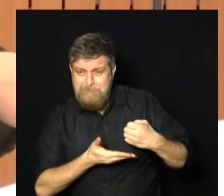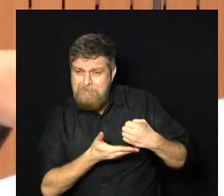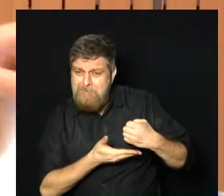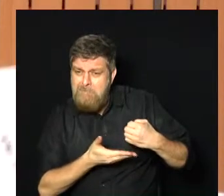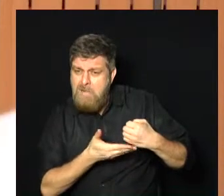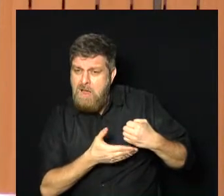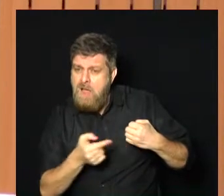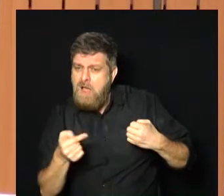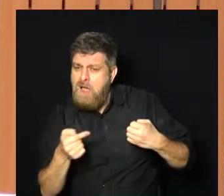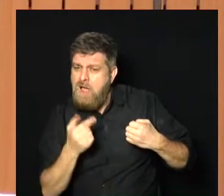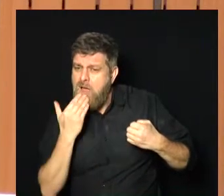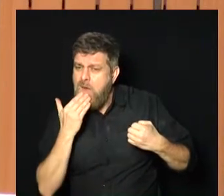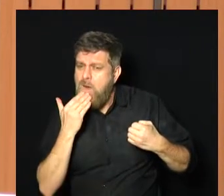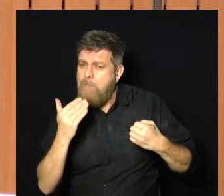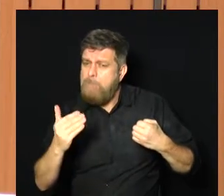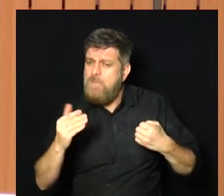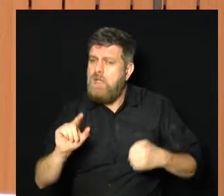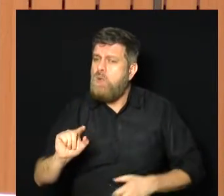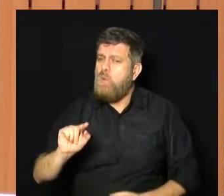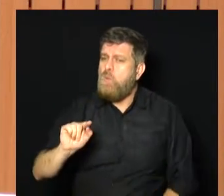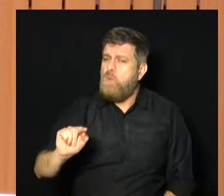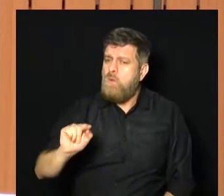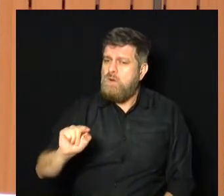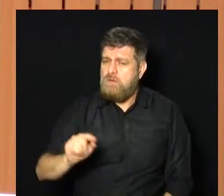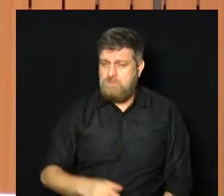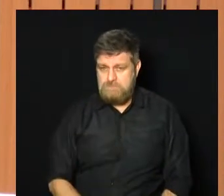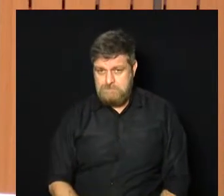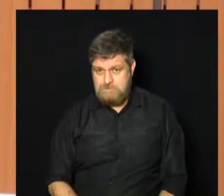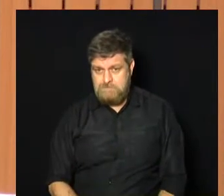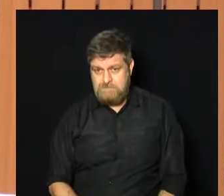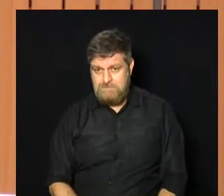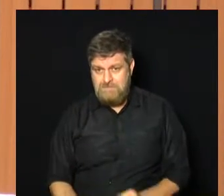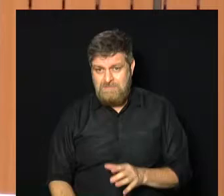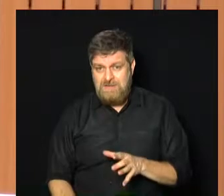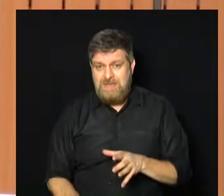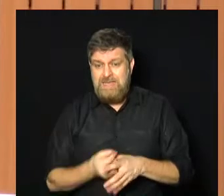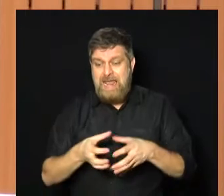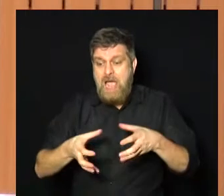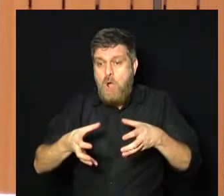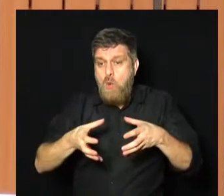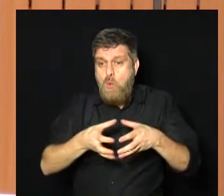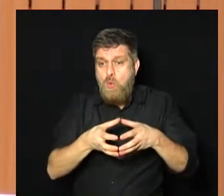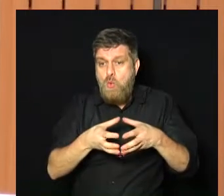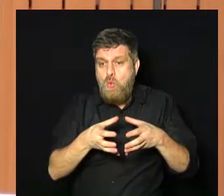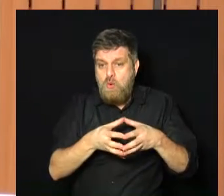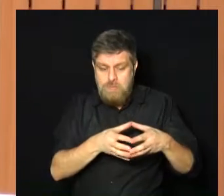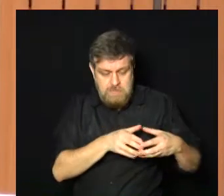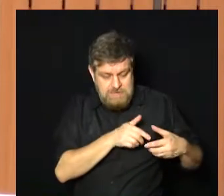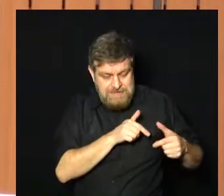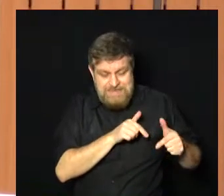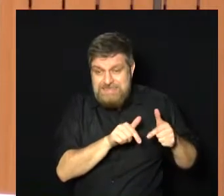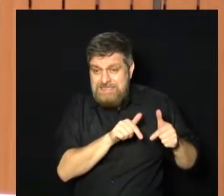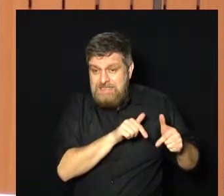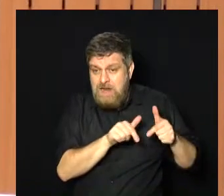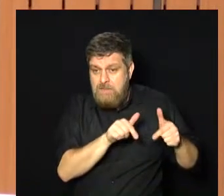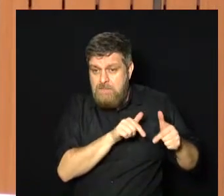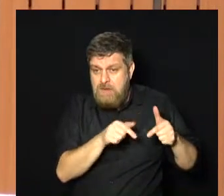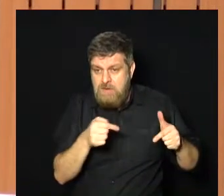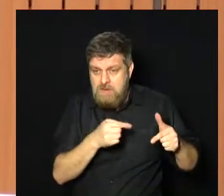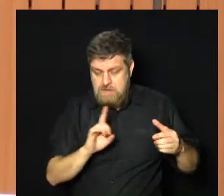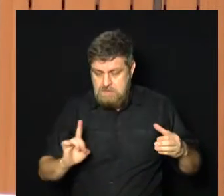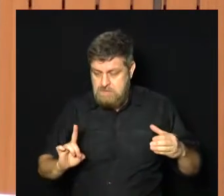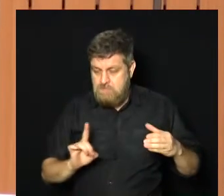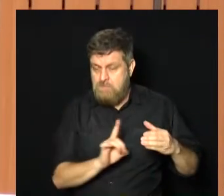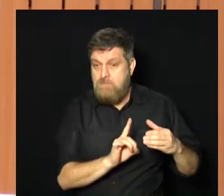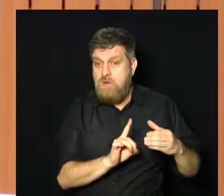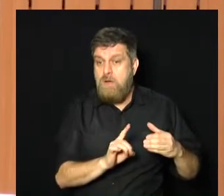solicita, né, a criação de um grupo de trabalho que pudesse ter a presença da